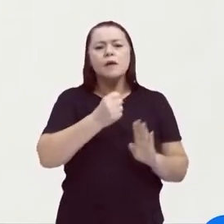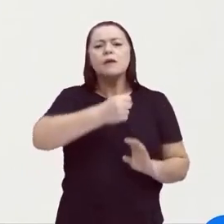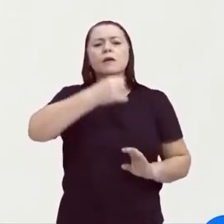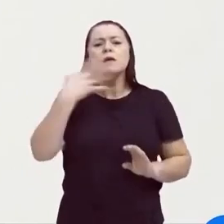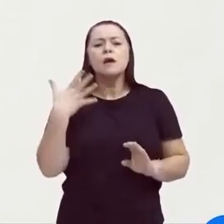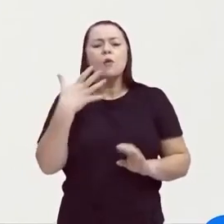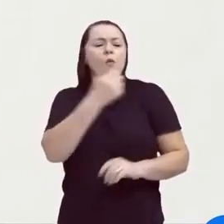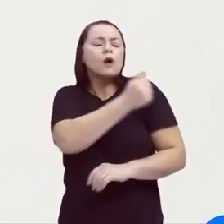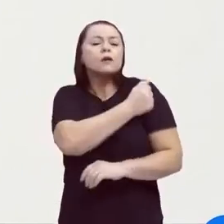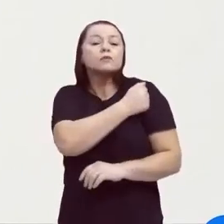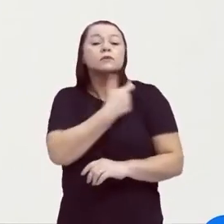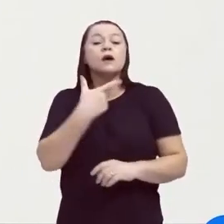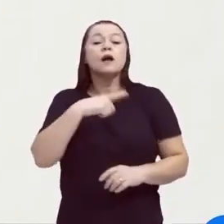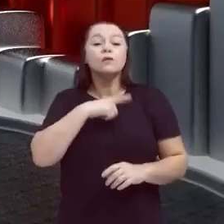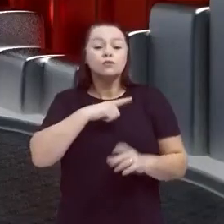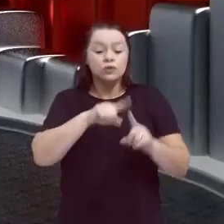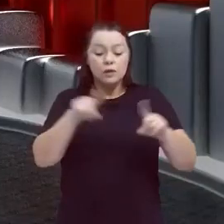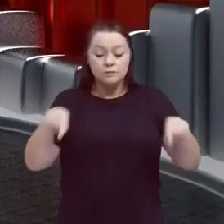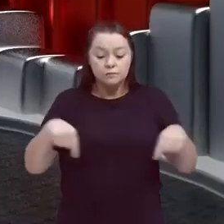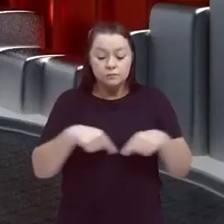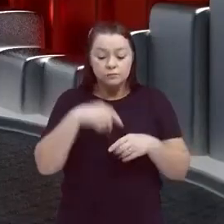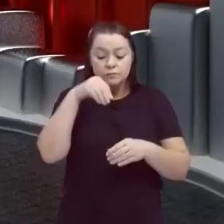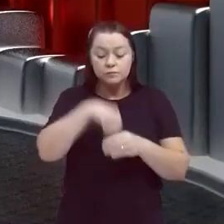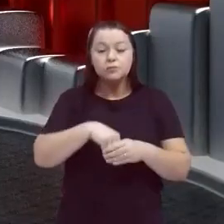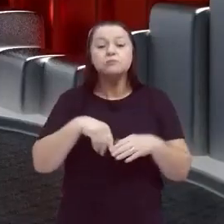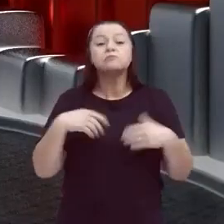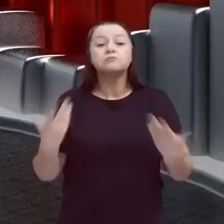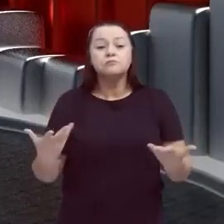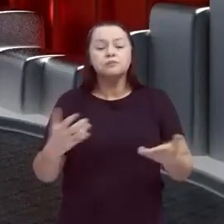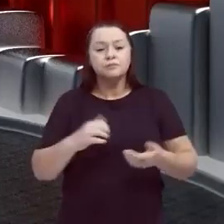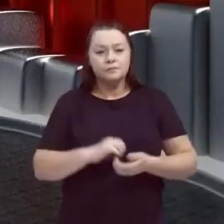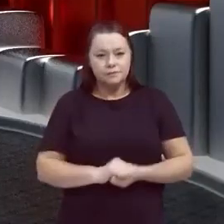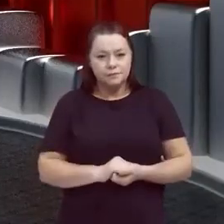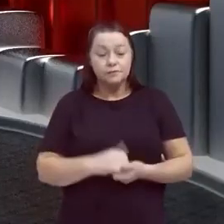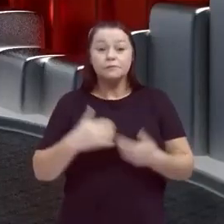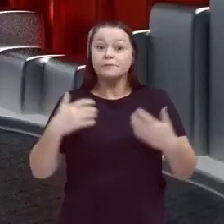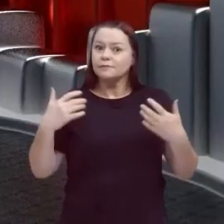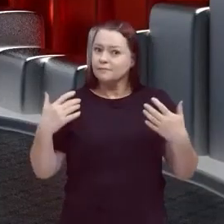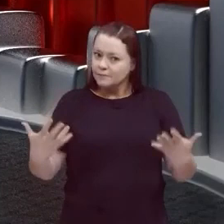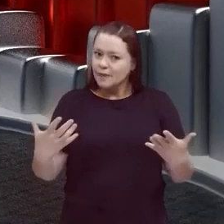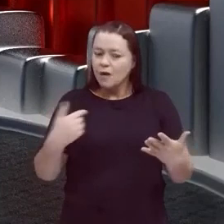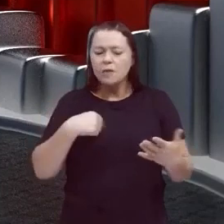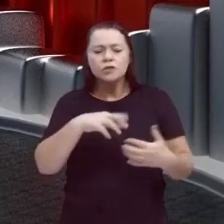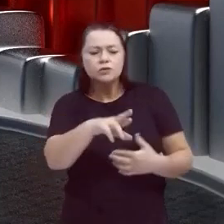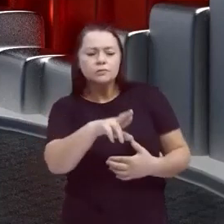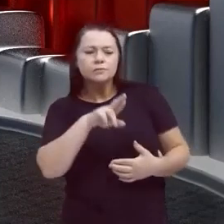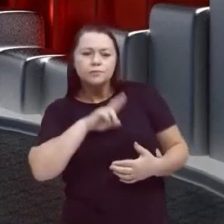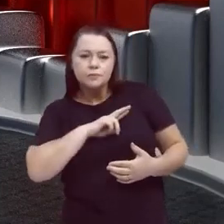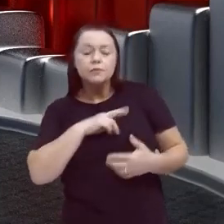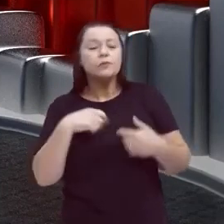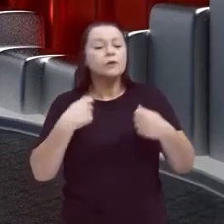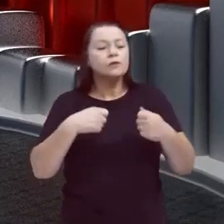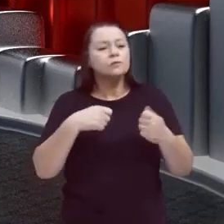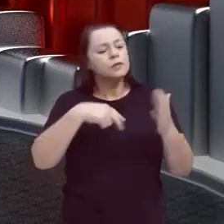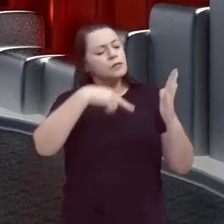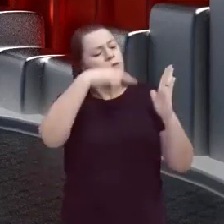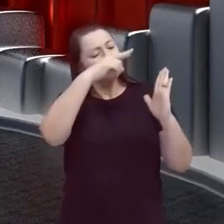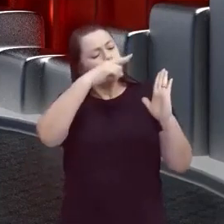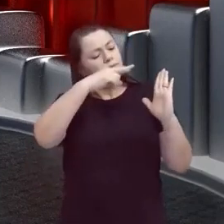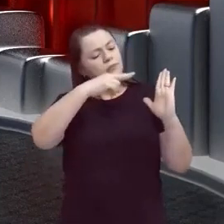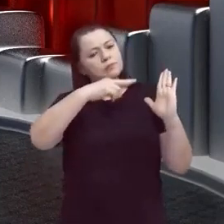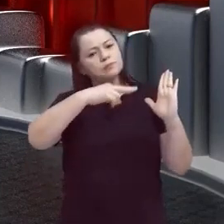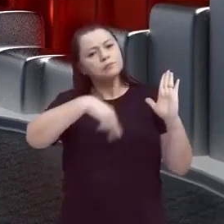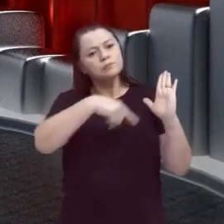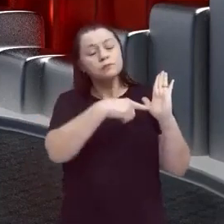sala? Muito bem, aqui comigo. Então, para resolver esse problema, nós vamos ter que olhar essa tabela que a